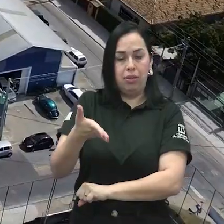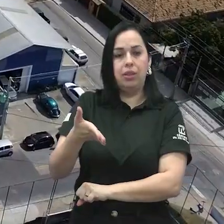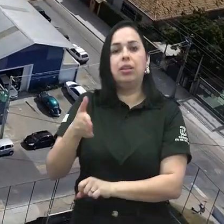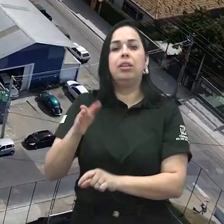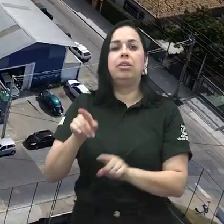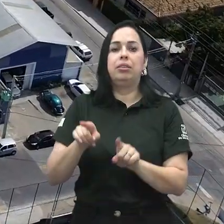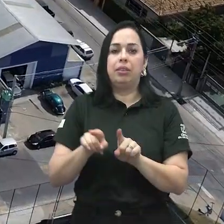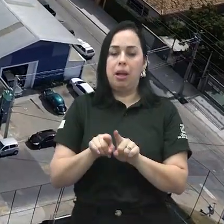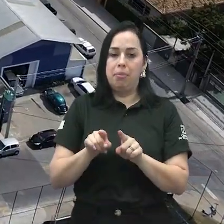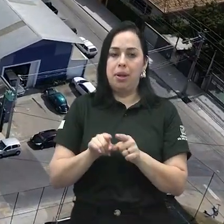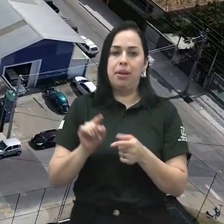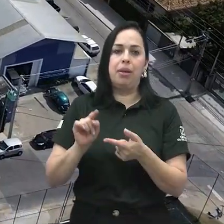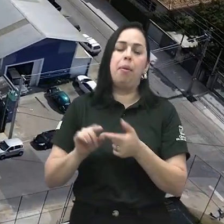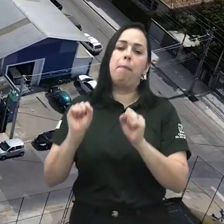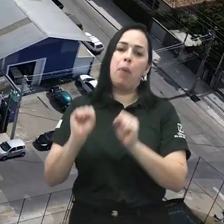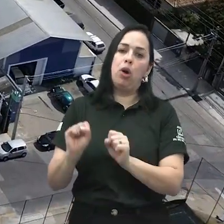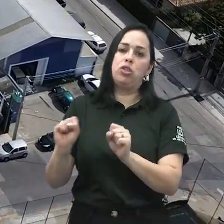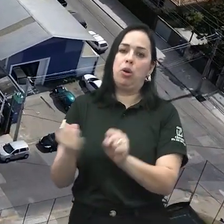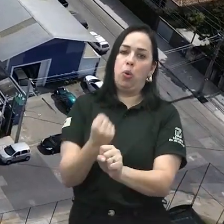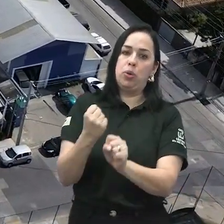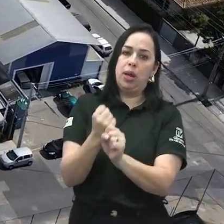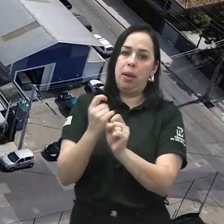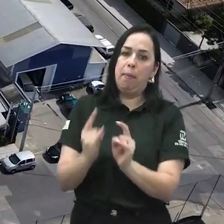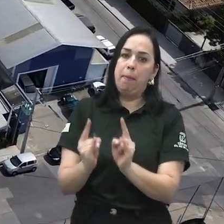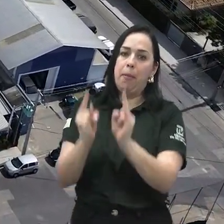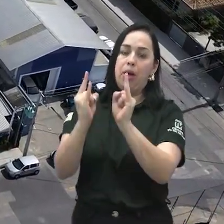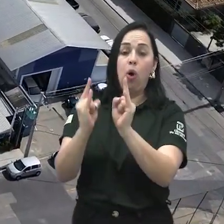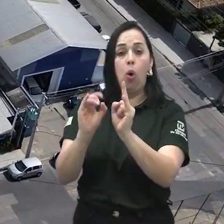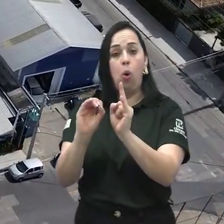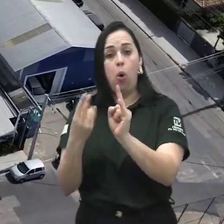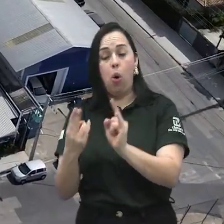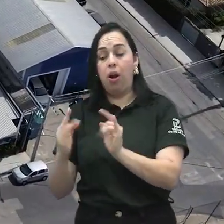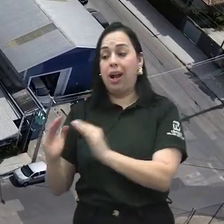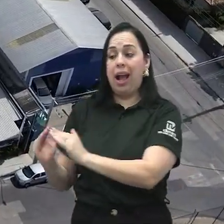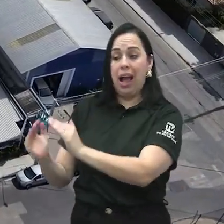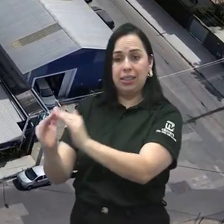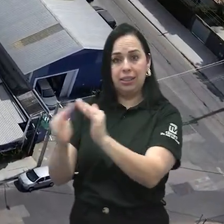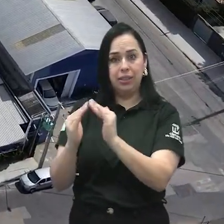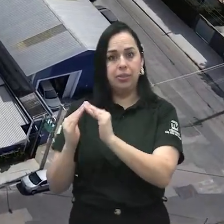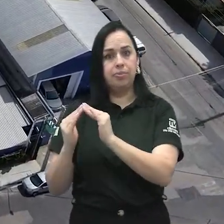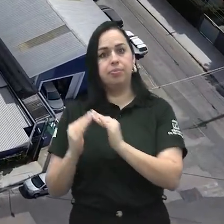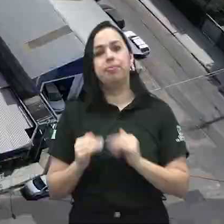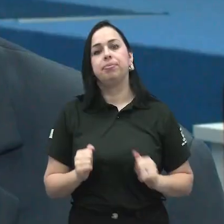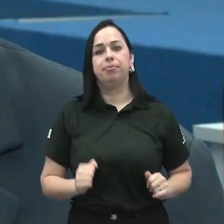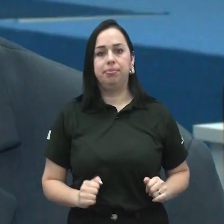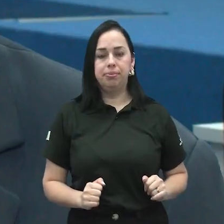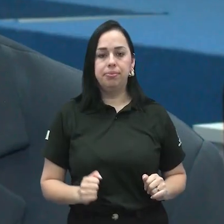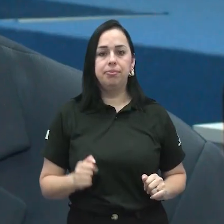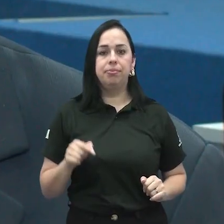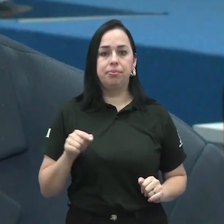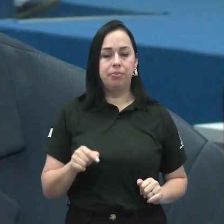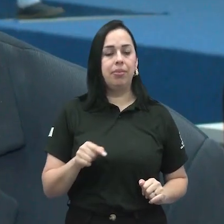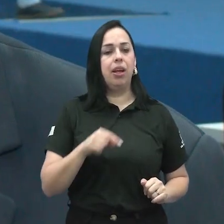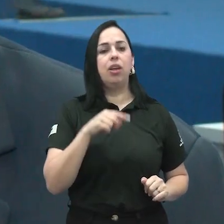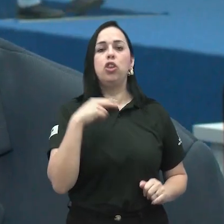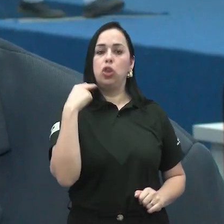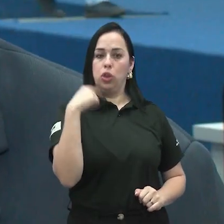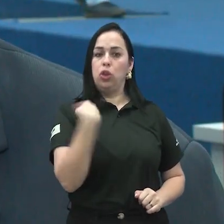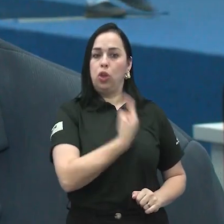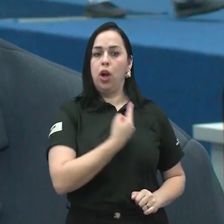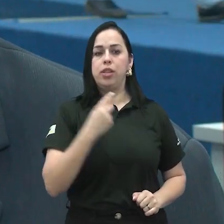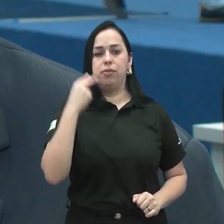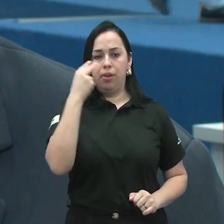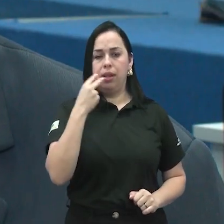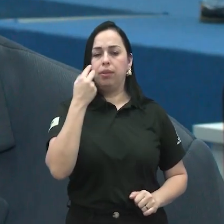construções e impactam desde grandes prédios até moradias populares. Essas matérias passam